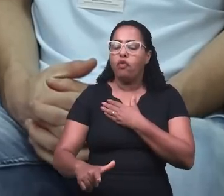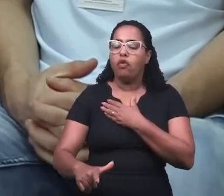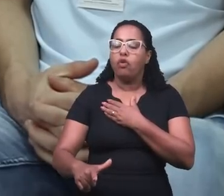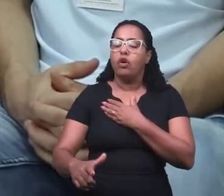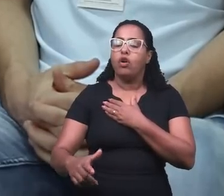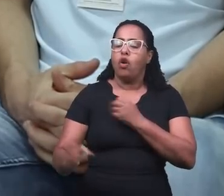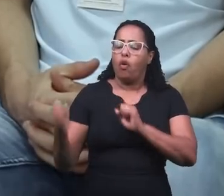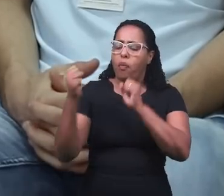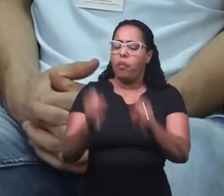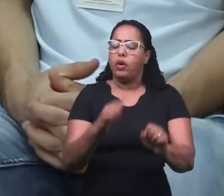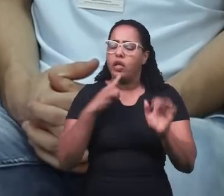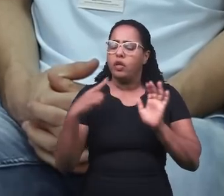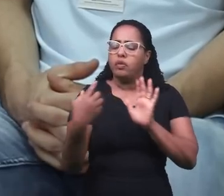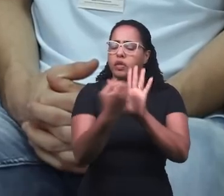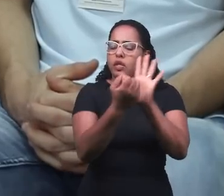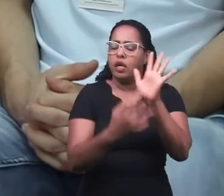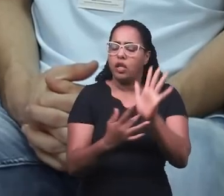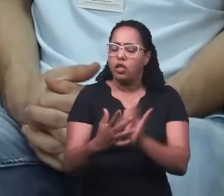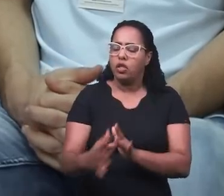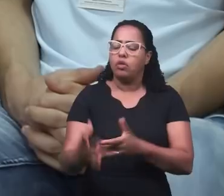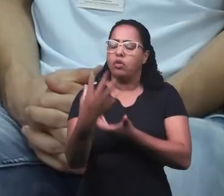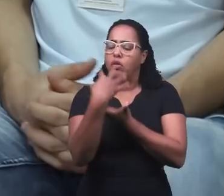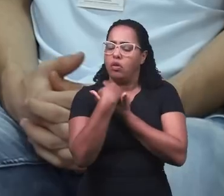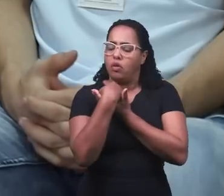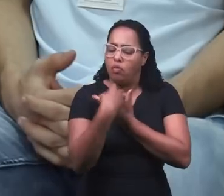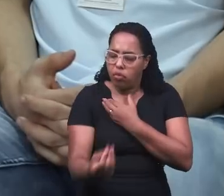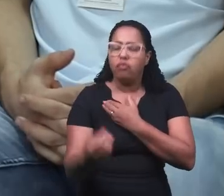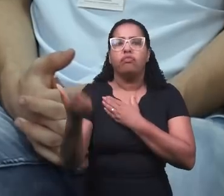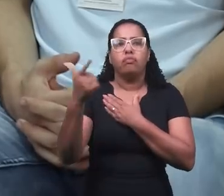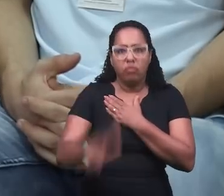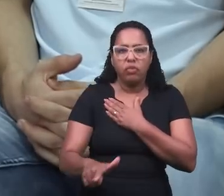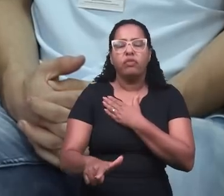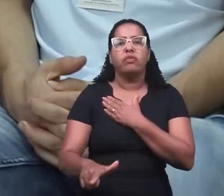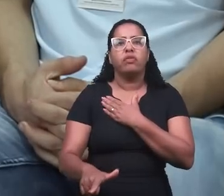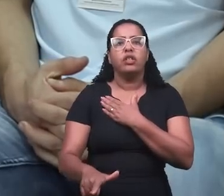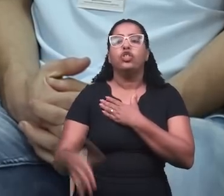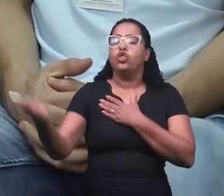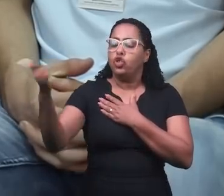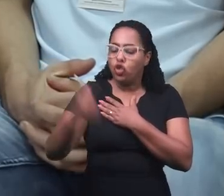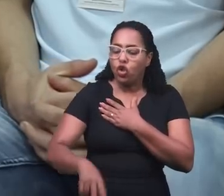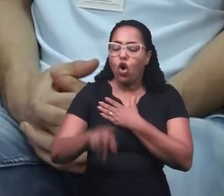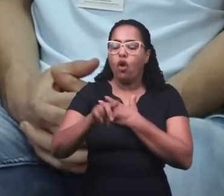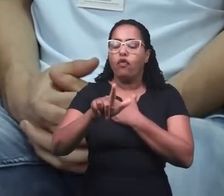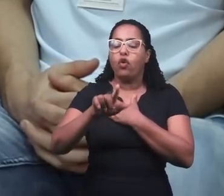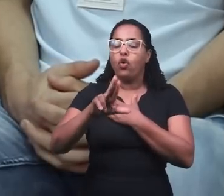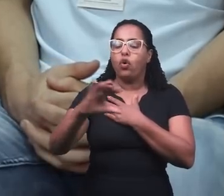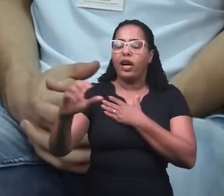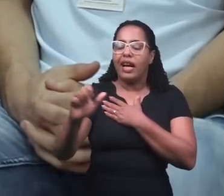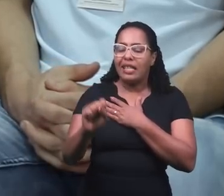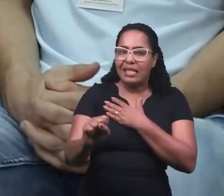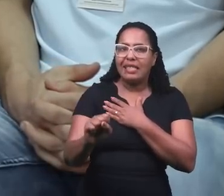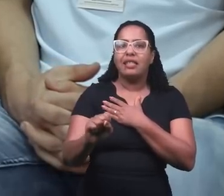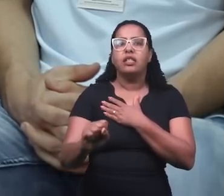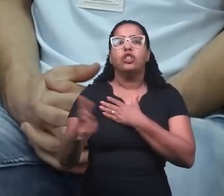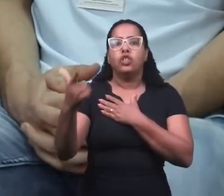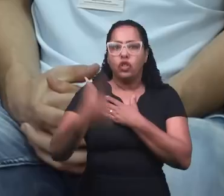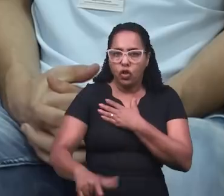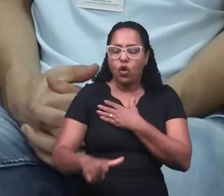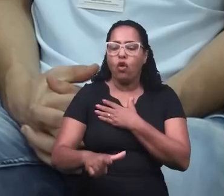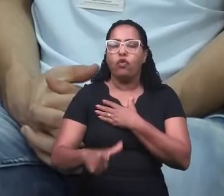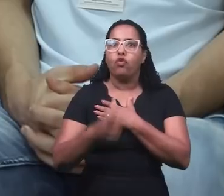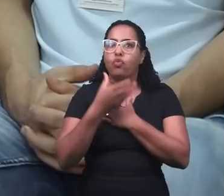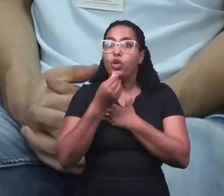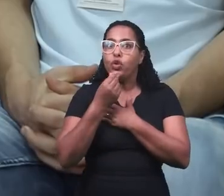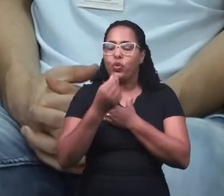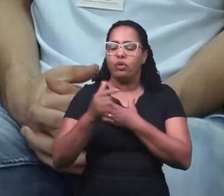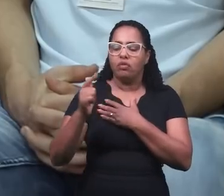vez, Lucas, há poder no sangue de Jesus. Ele falou, há poder no sangue de Jesus. Mais uma vez, Lucas, há poder no